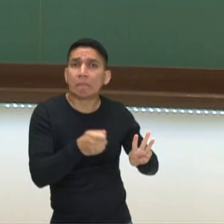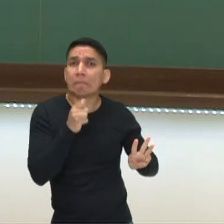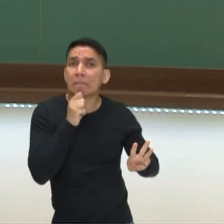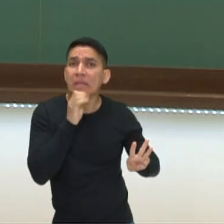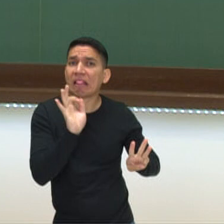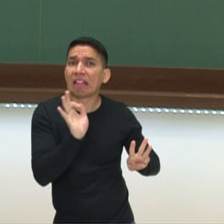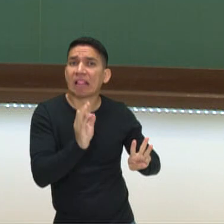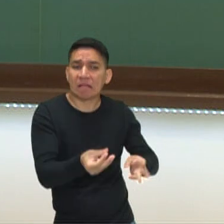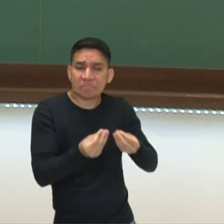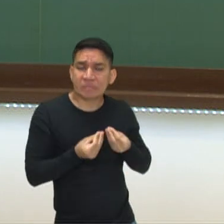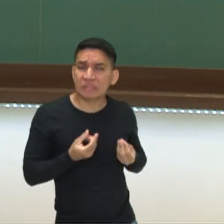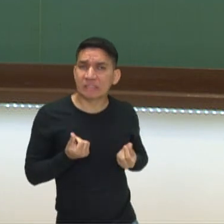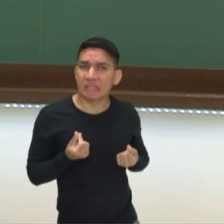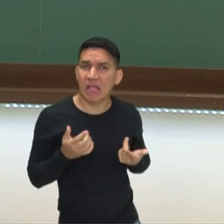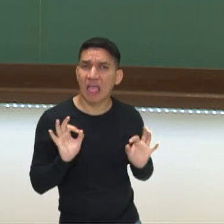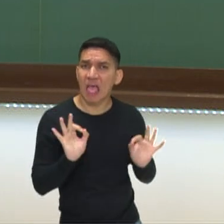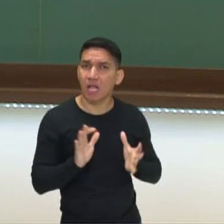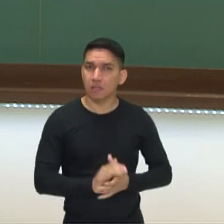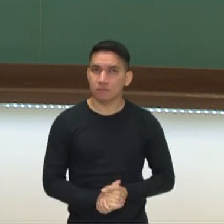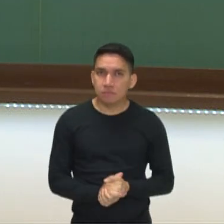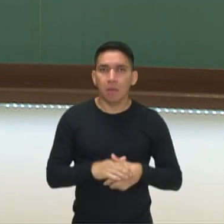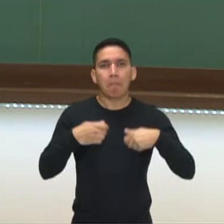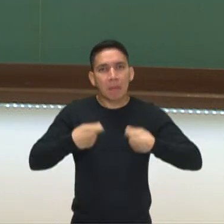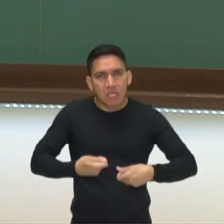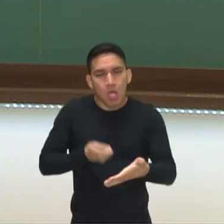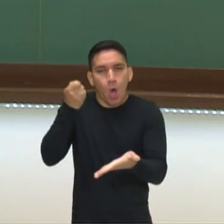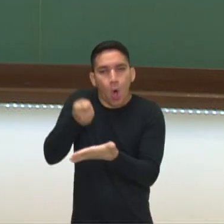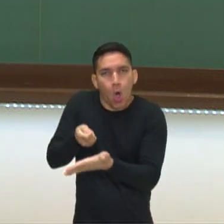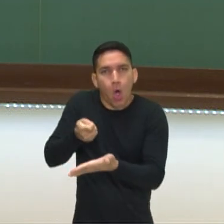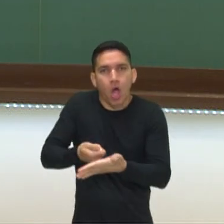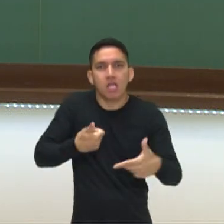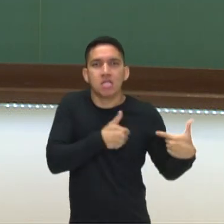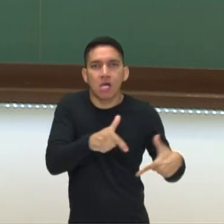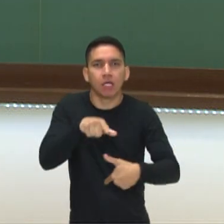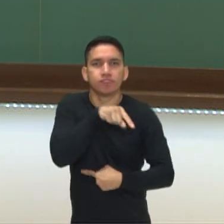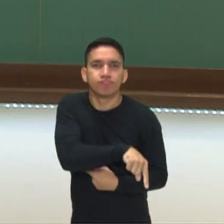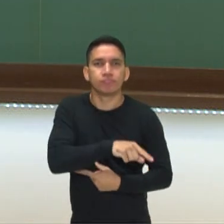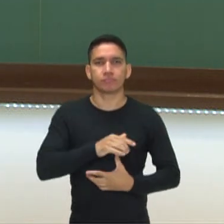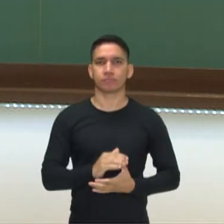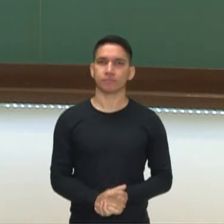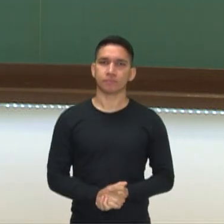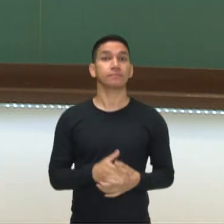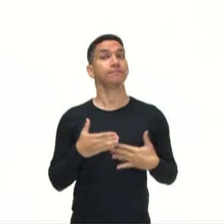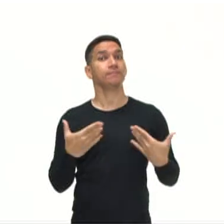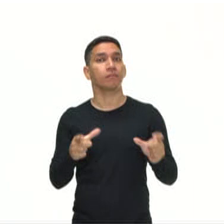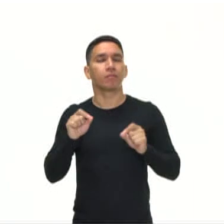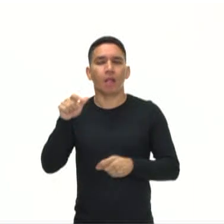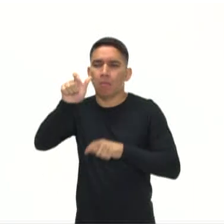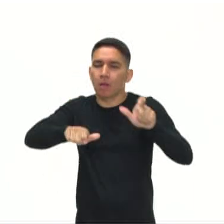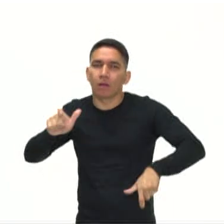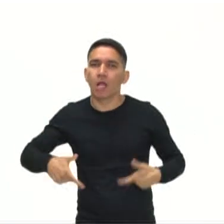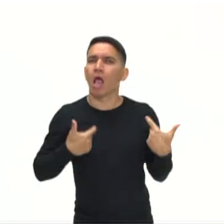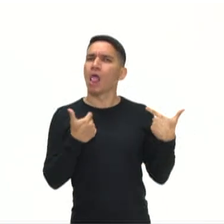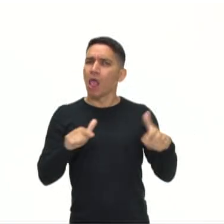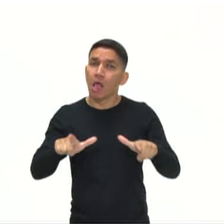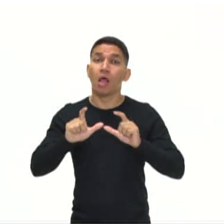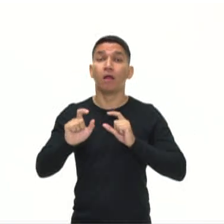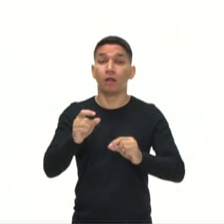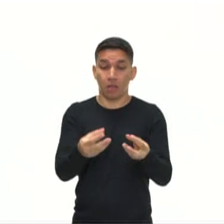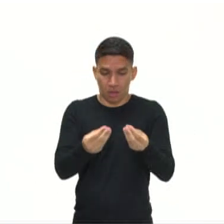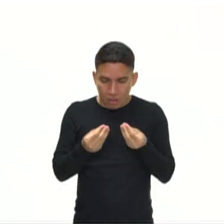coisa, não ia ter muito o que fazer, tinha que trabalhar forçadamente ali. Então, esses trabalhadores vão